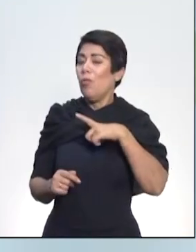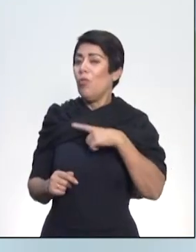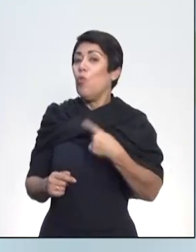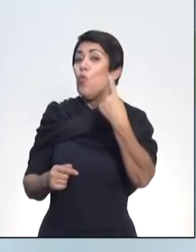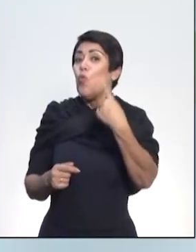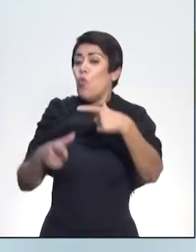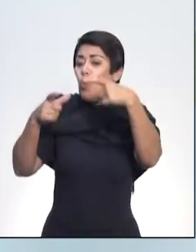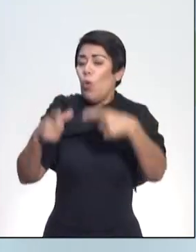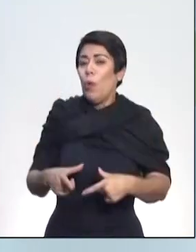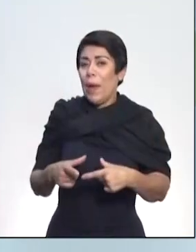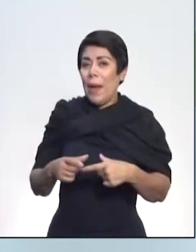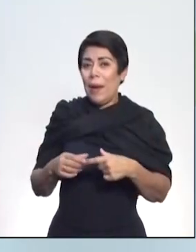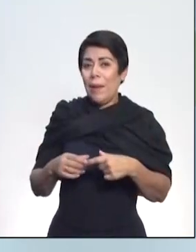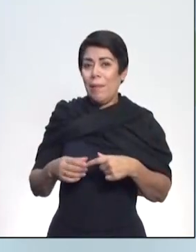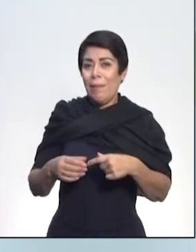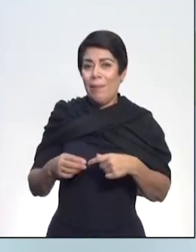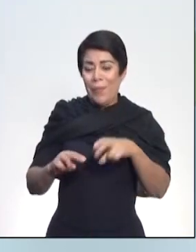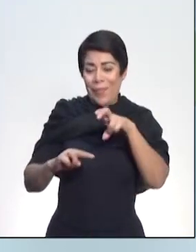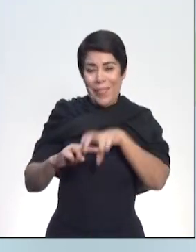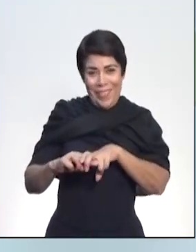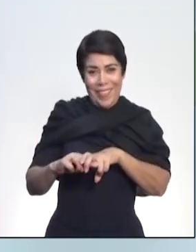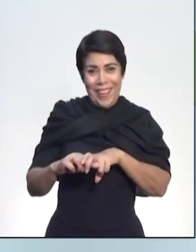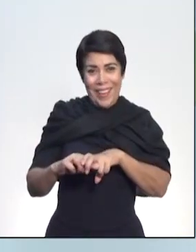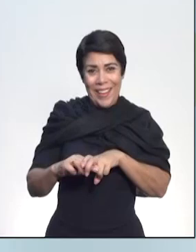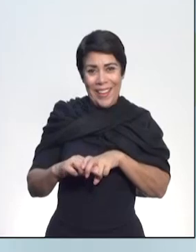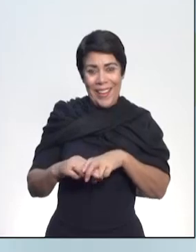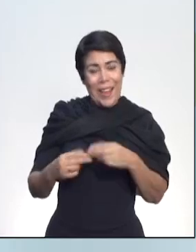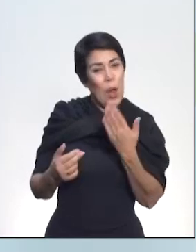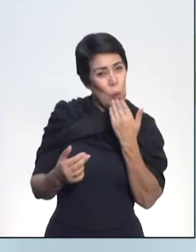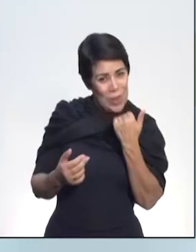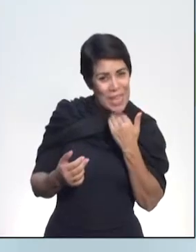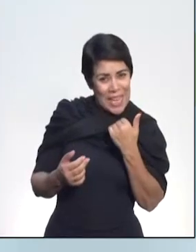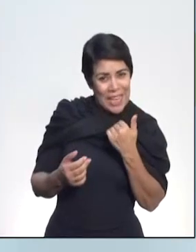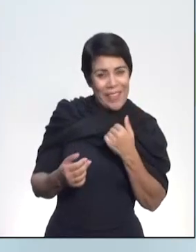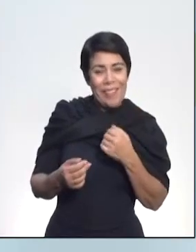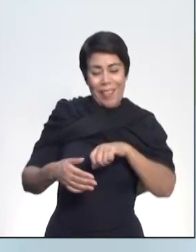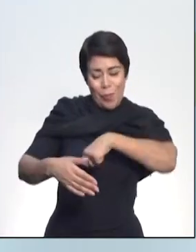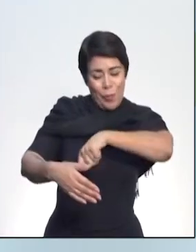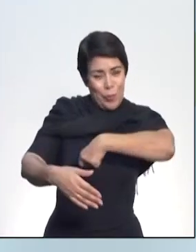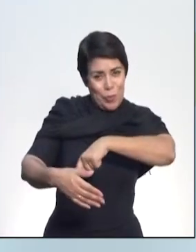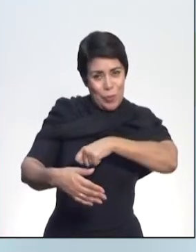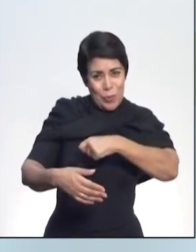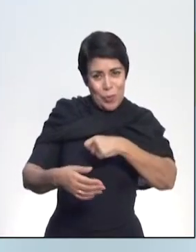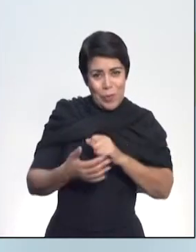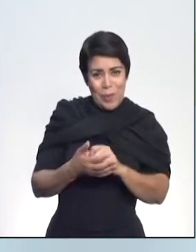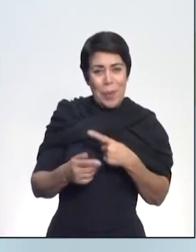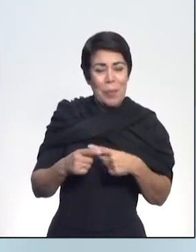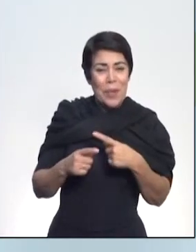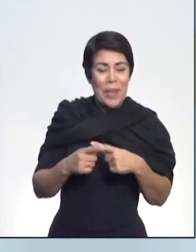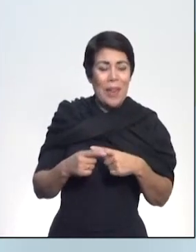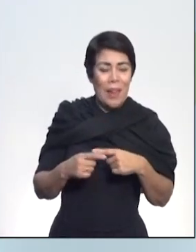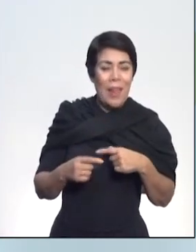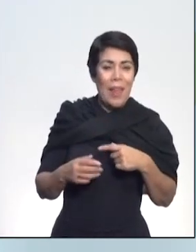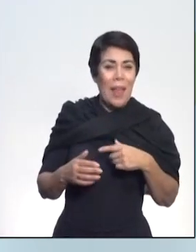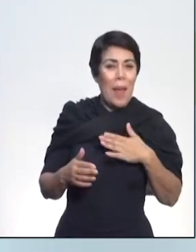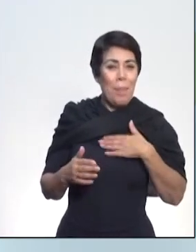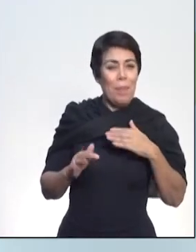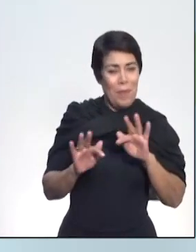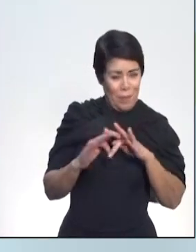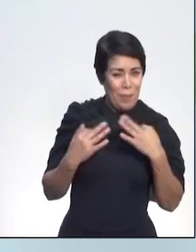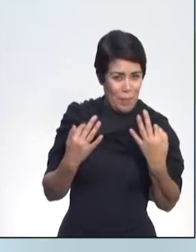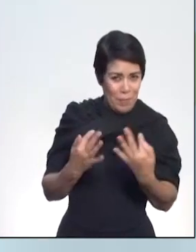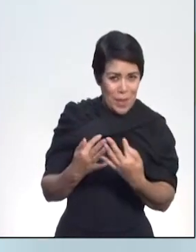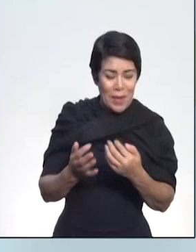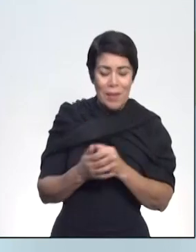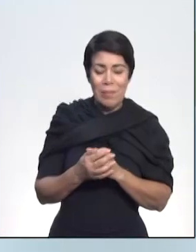cozinha para eu estudar, né, que era quase que um cantinho, até porque a casa dos meus pais,